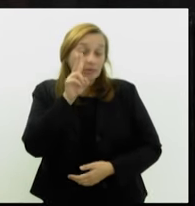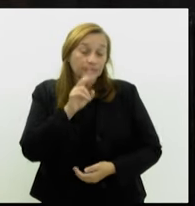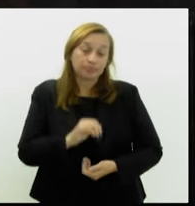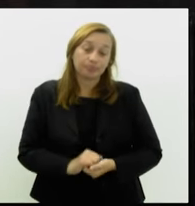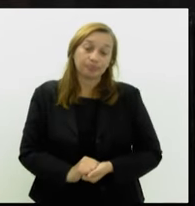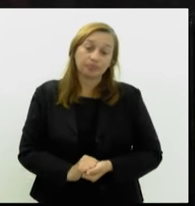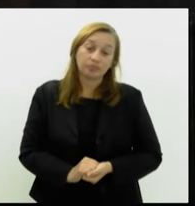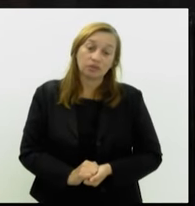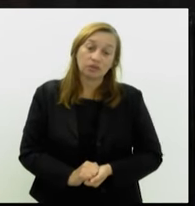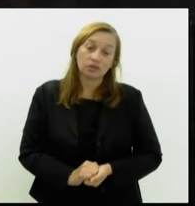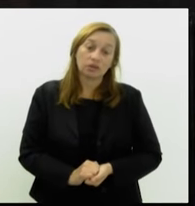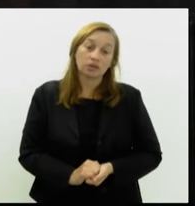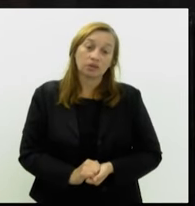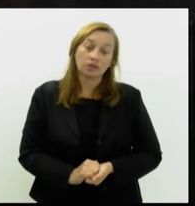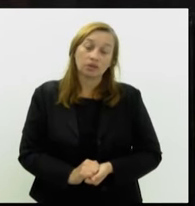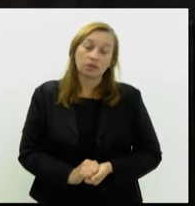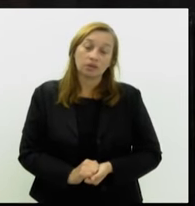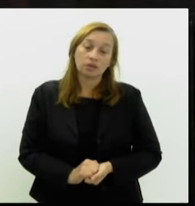que